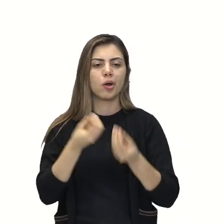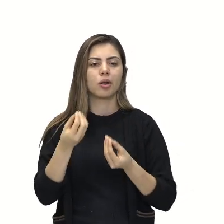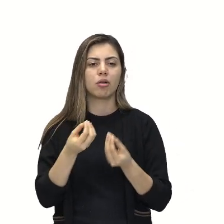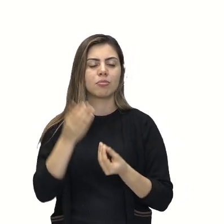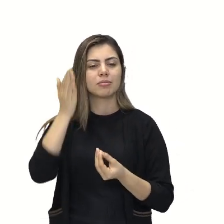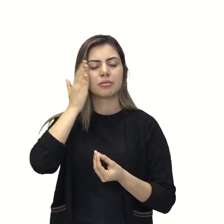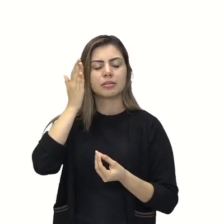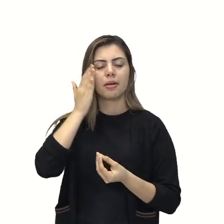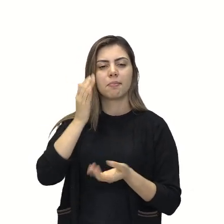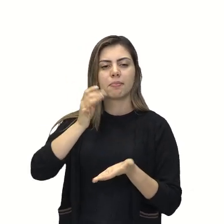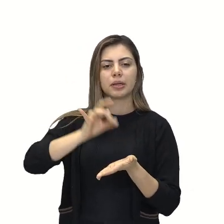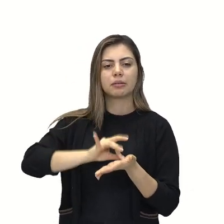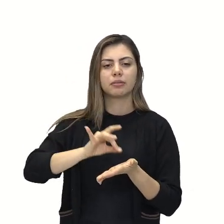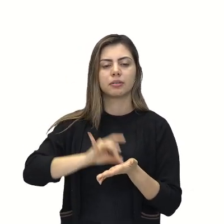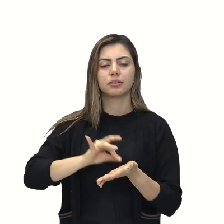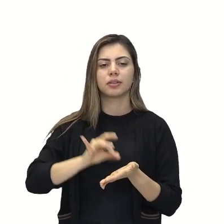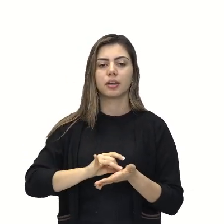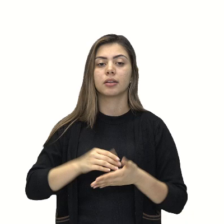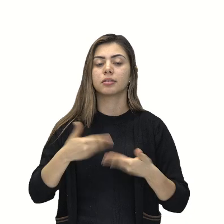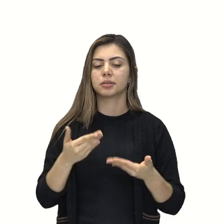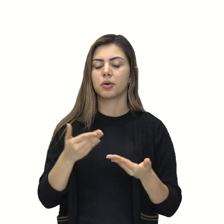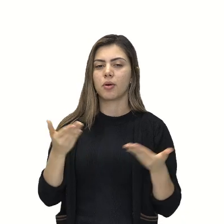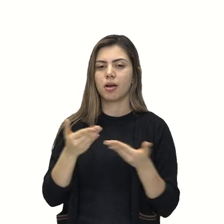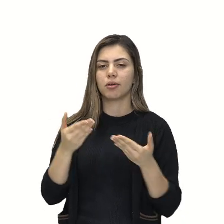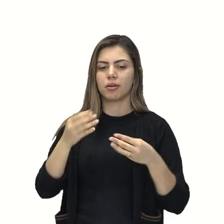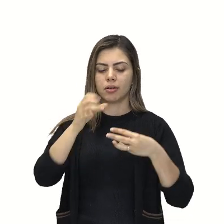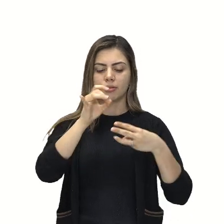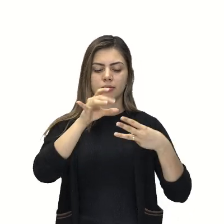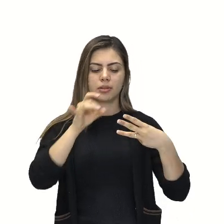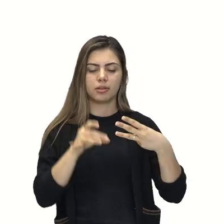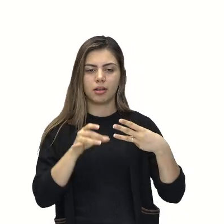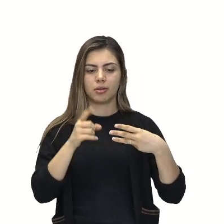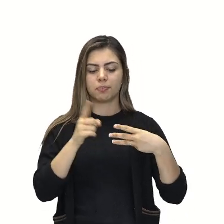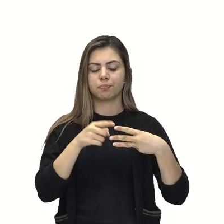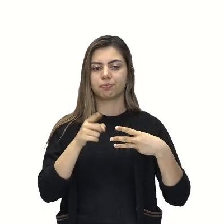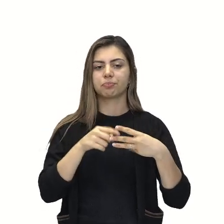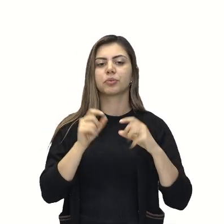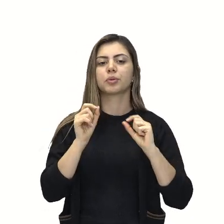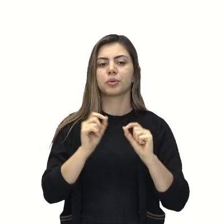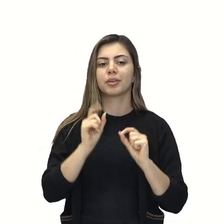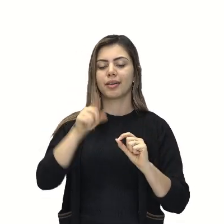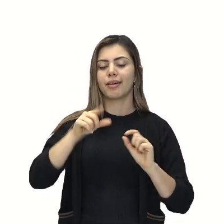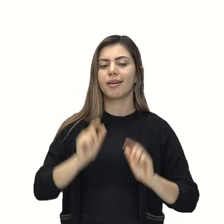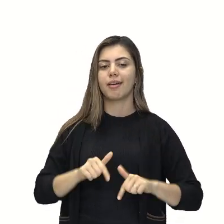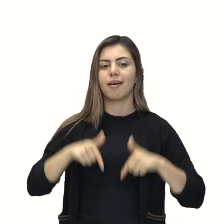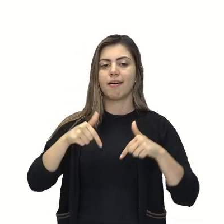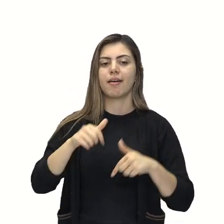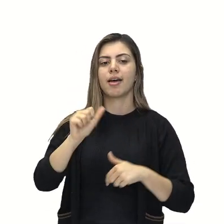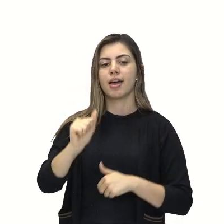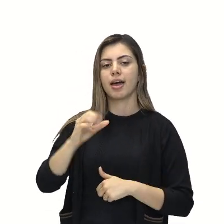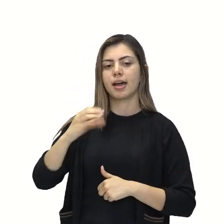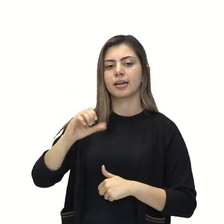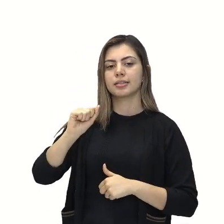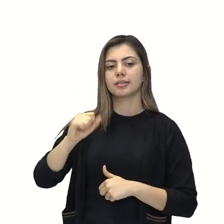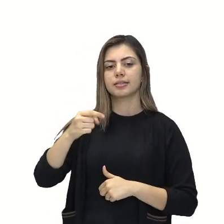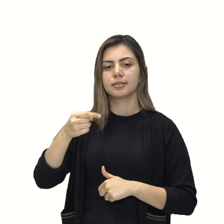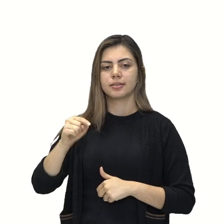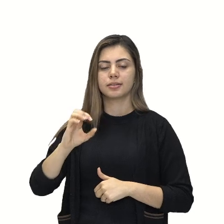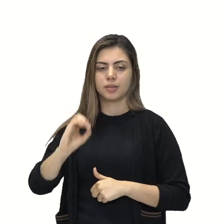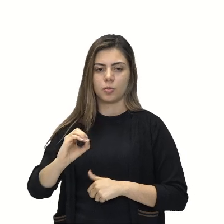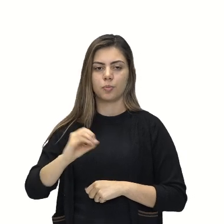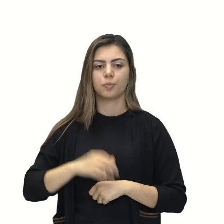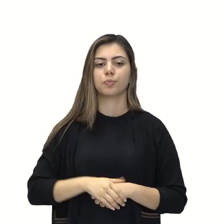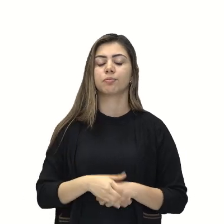intensificar, olha só, ação. Nós temos aqui ação. Vamos começar pela ação.